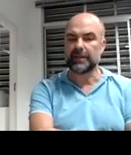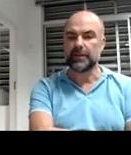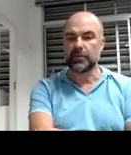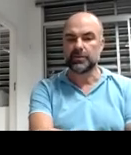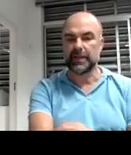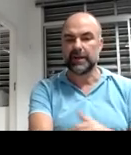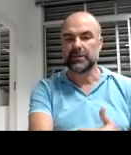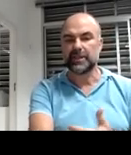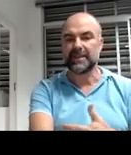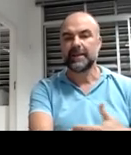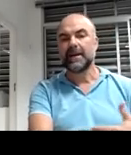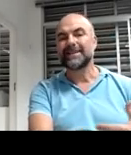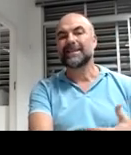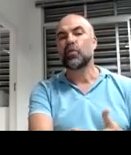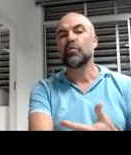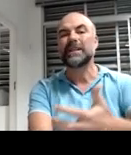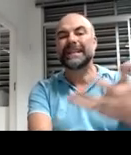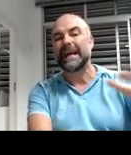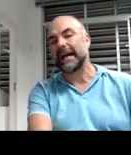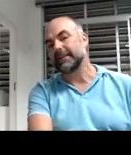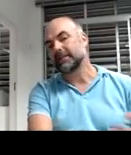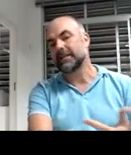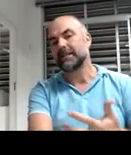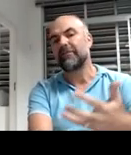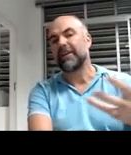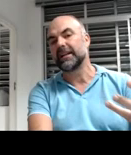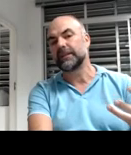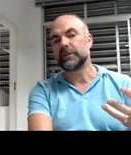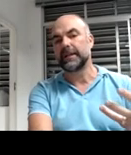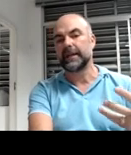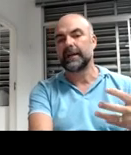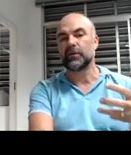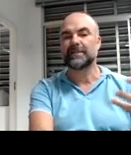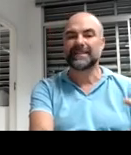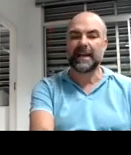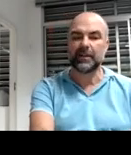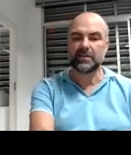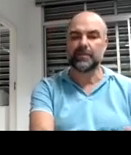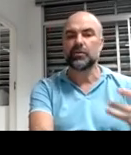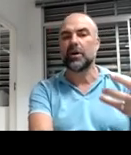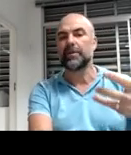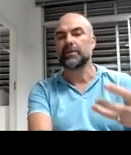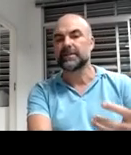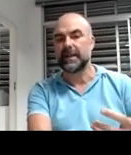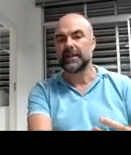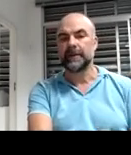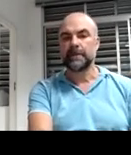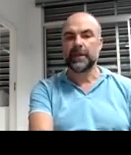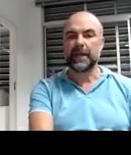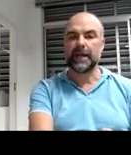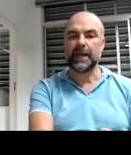IEL, entre outros. Né? Eu acho que essa comunidade está se falando, né? Onde sai a nossa mão de obra, onde saem,